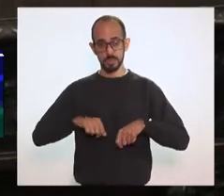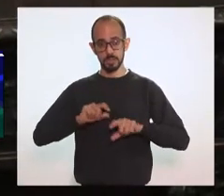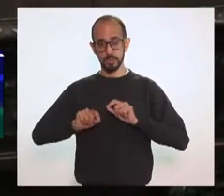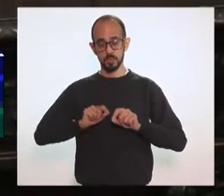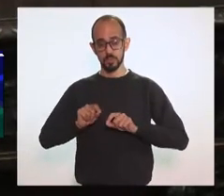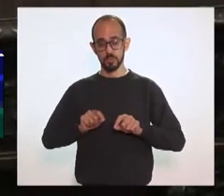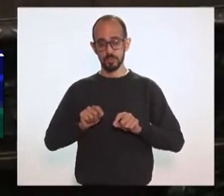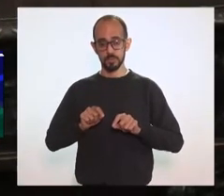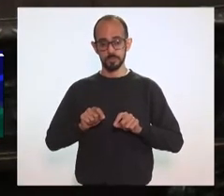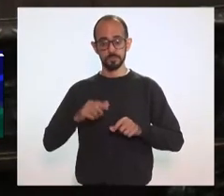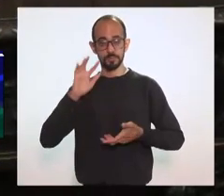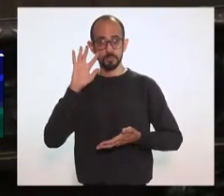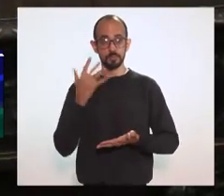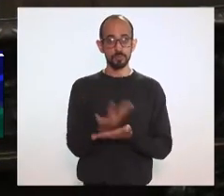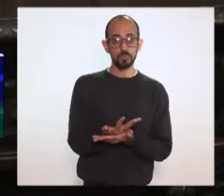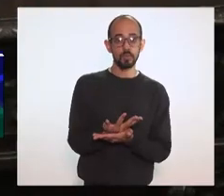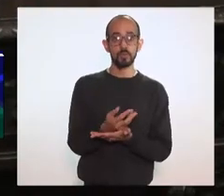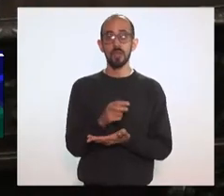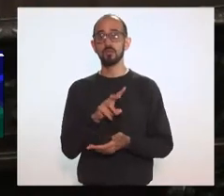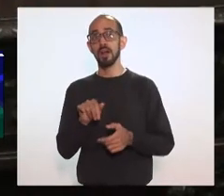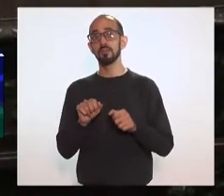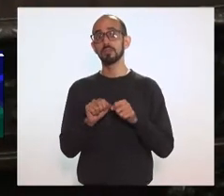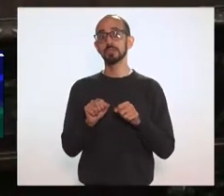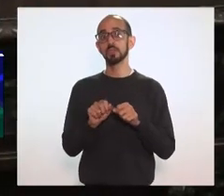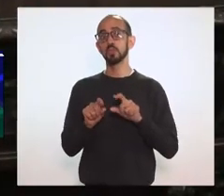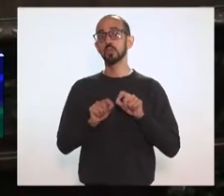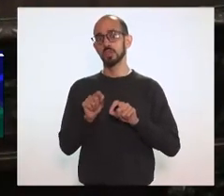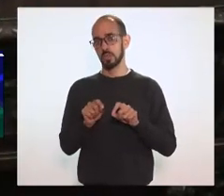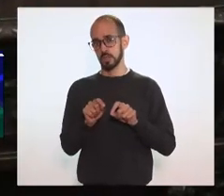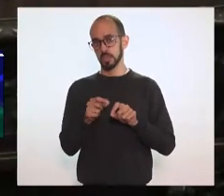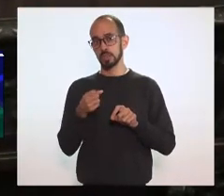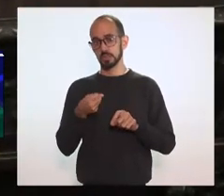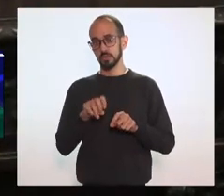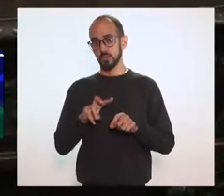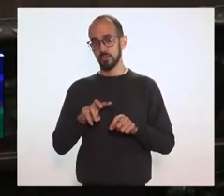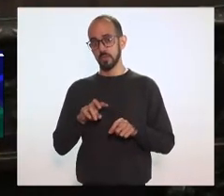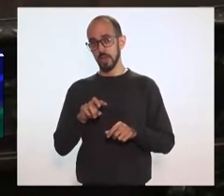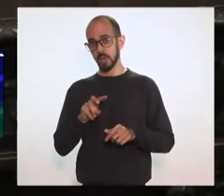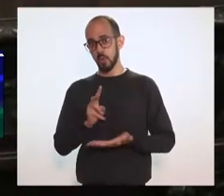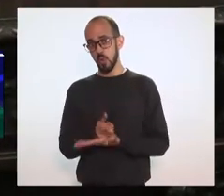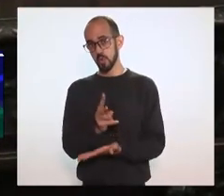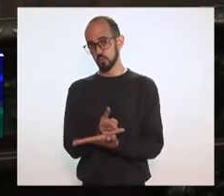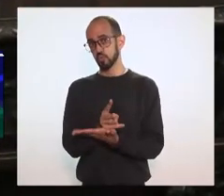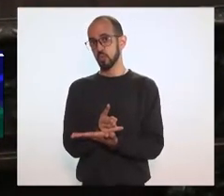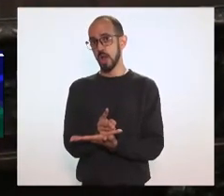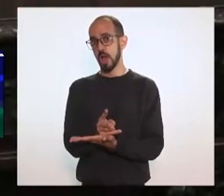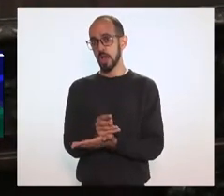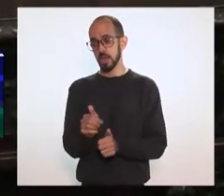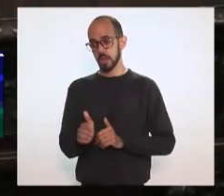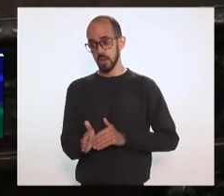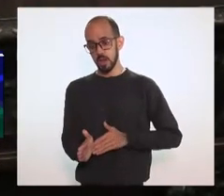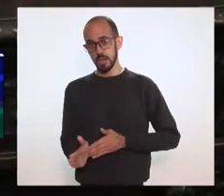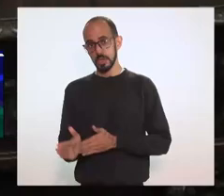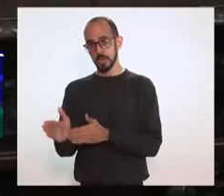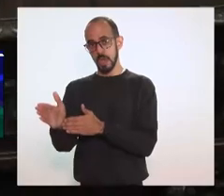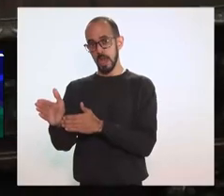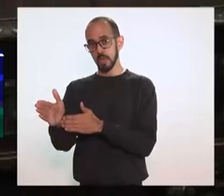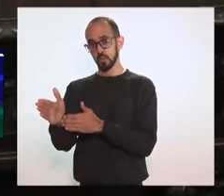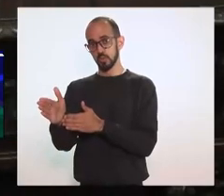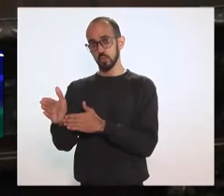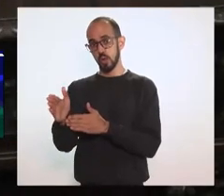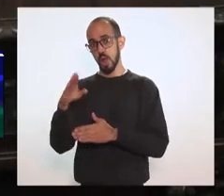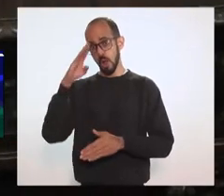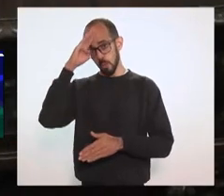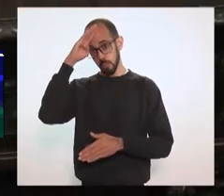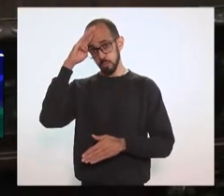precisa decidir o que vai fazer, se vai continuar submisso, alinhado, ajoelhado a esse governo